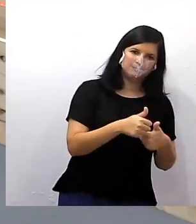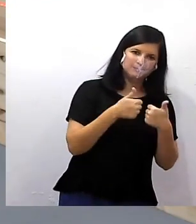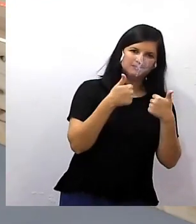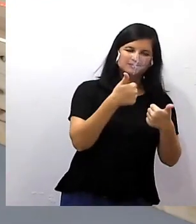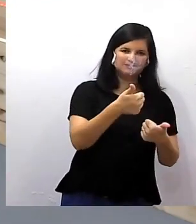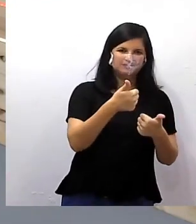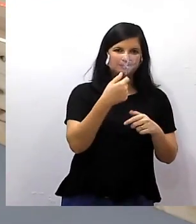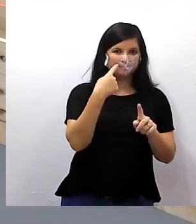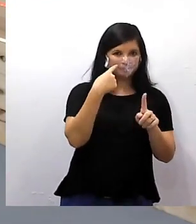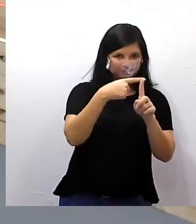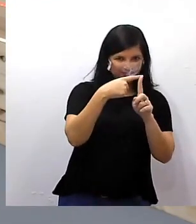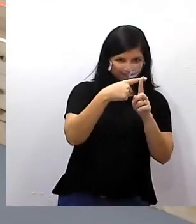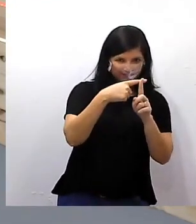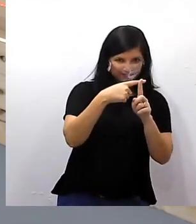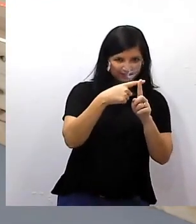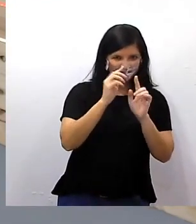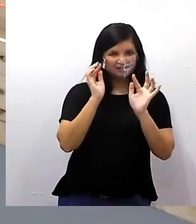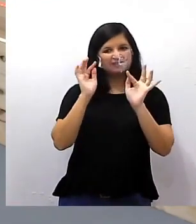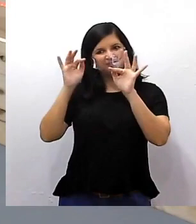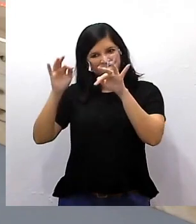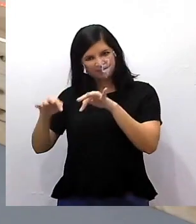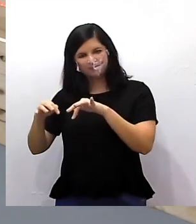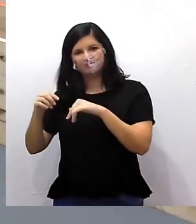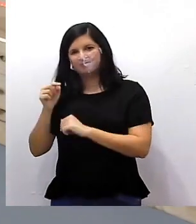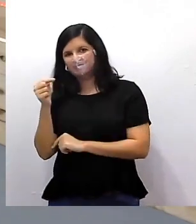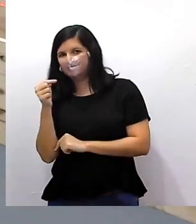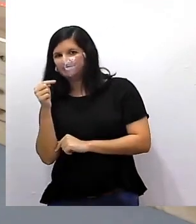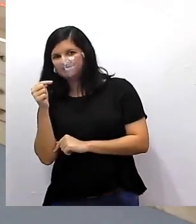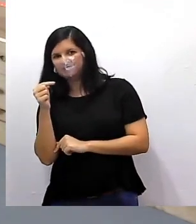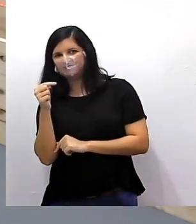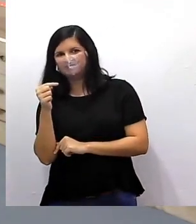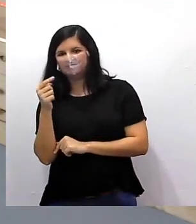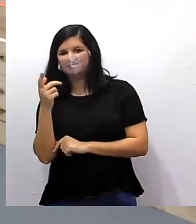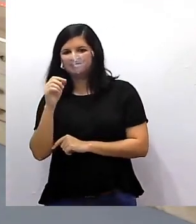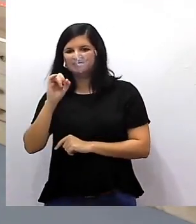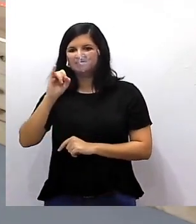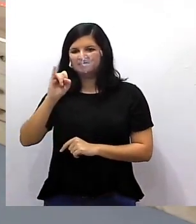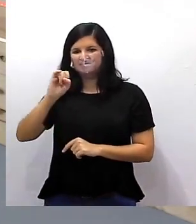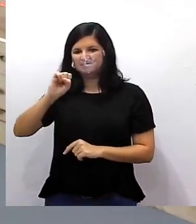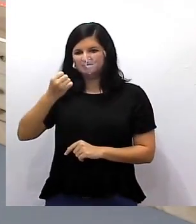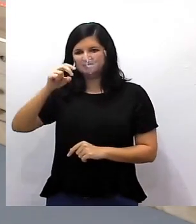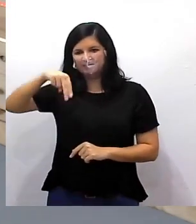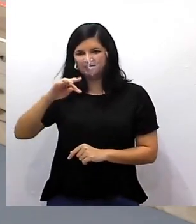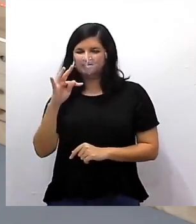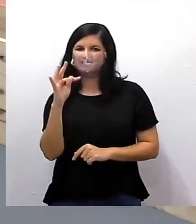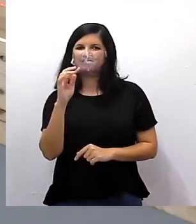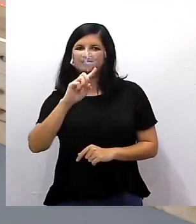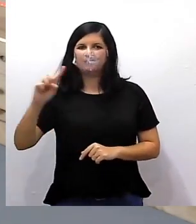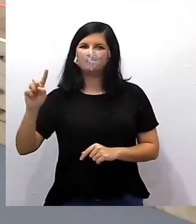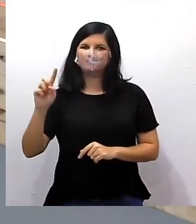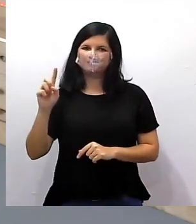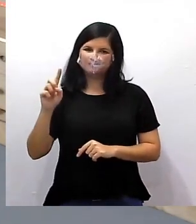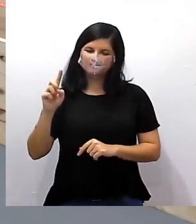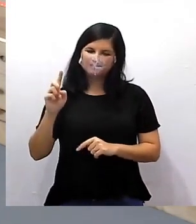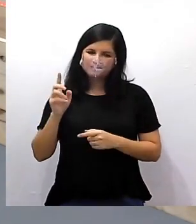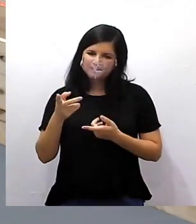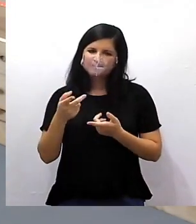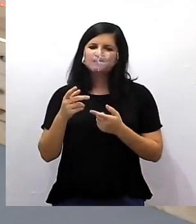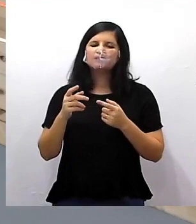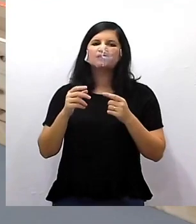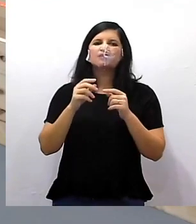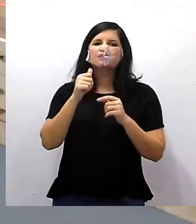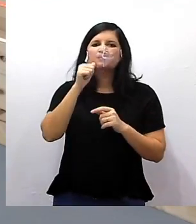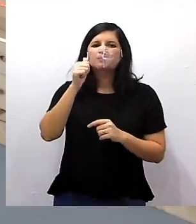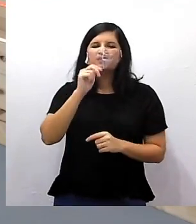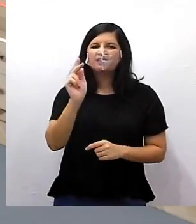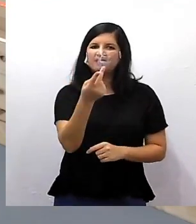is ele vai ter que ser jogado lá no final como negativo. Tá certo? Isn't. E quem é o sujeito da oração inicial? Ellen.